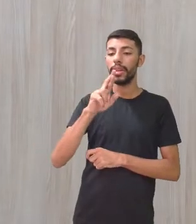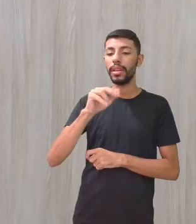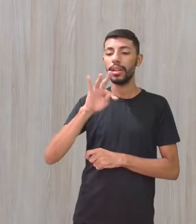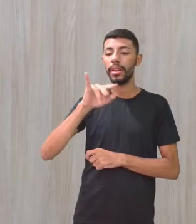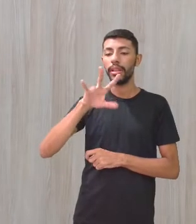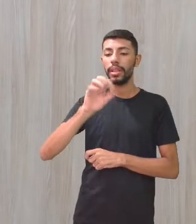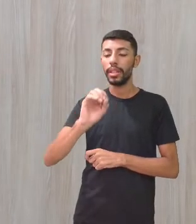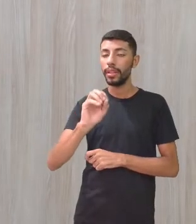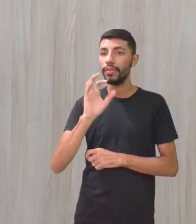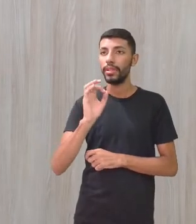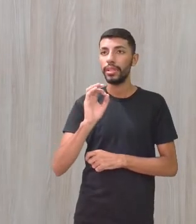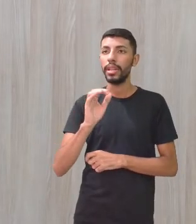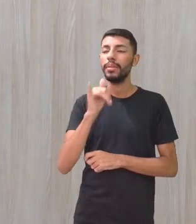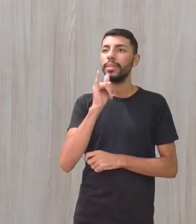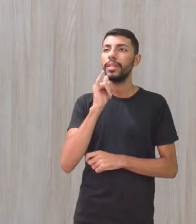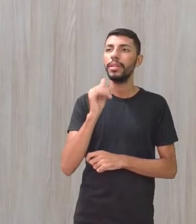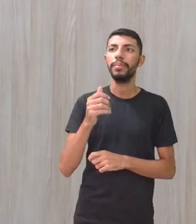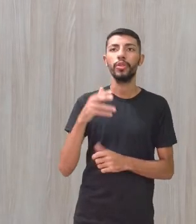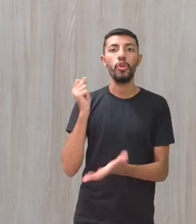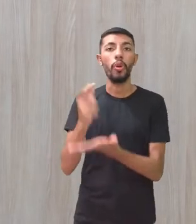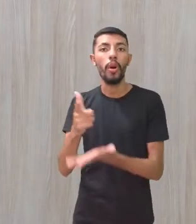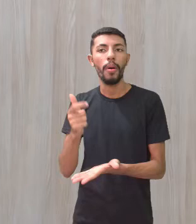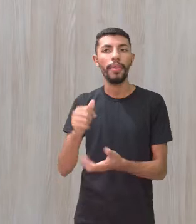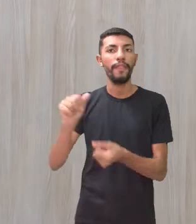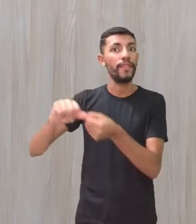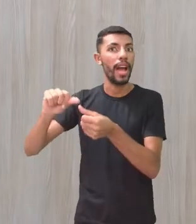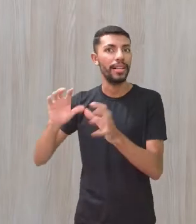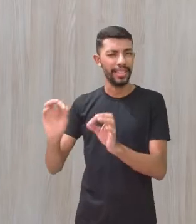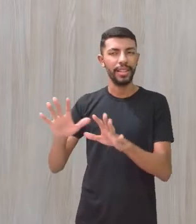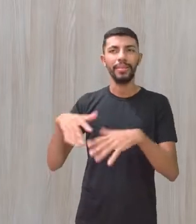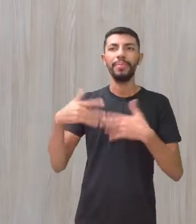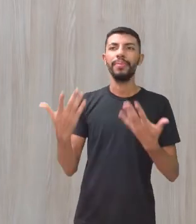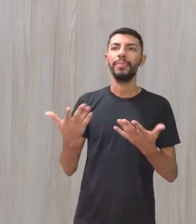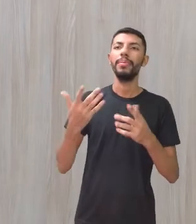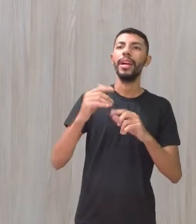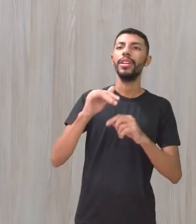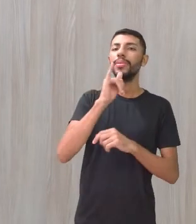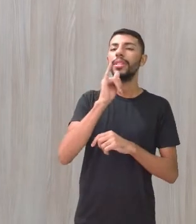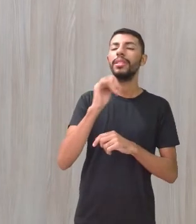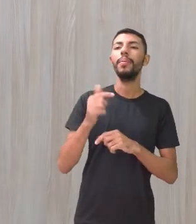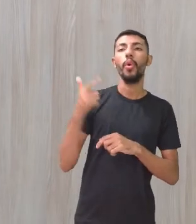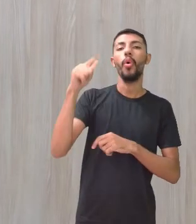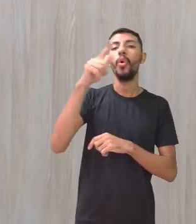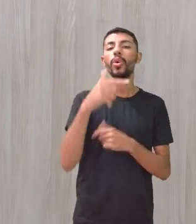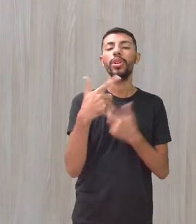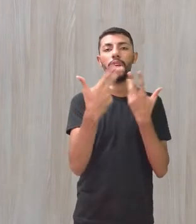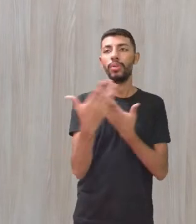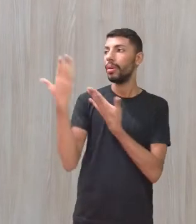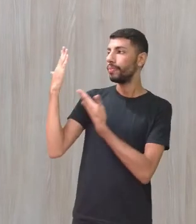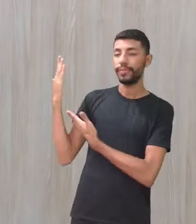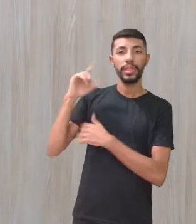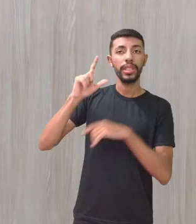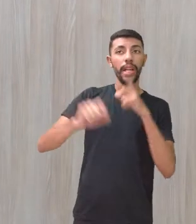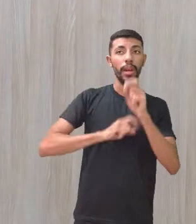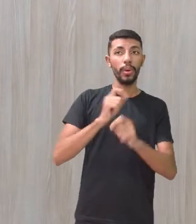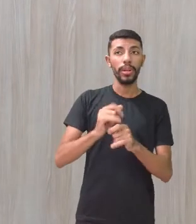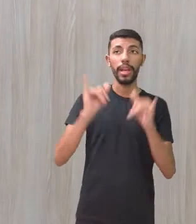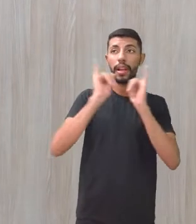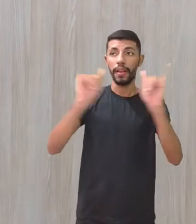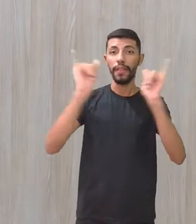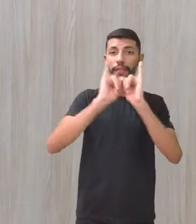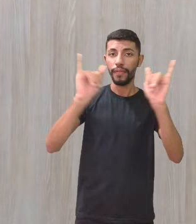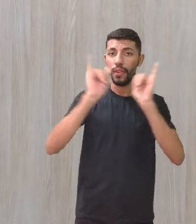Compra isso, faça isso. Em outros casos, como é só um informativo, nesse caso específico, a gente não tem o uso do imperativo.